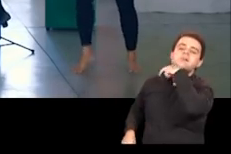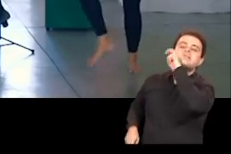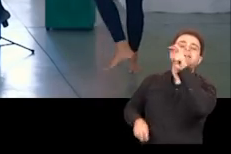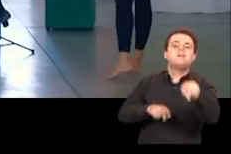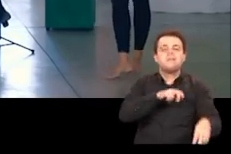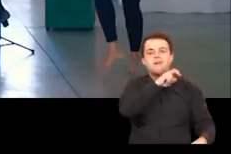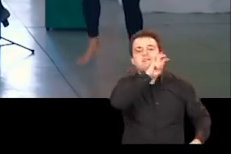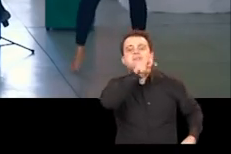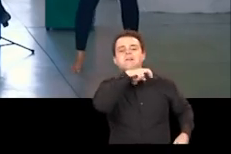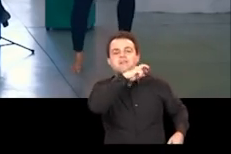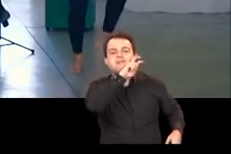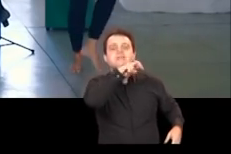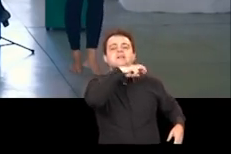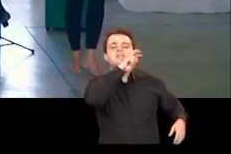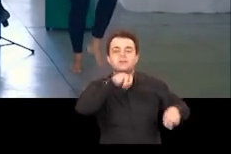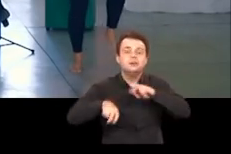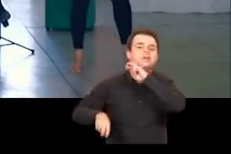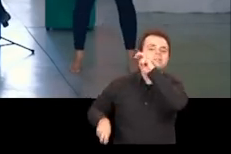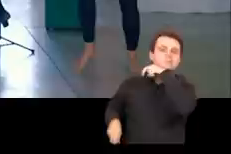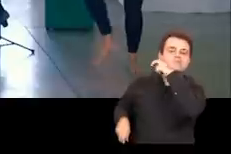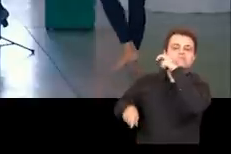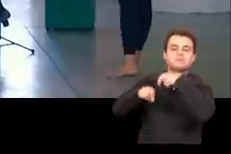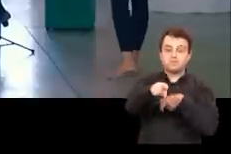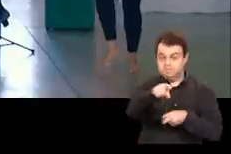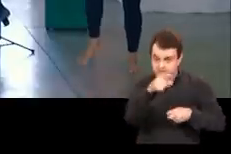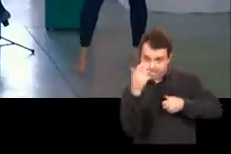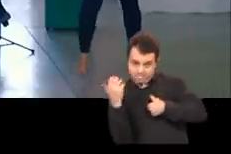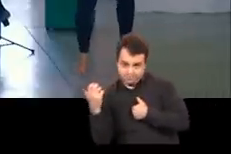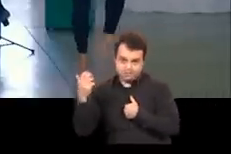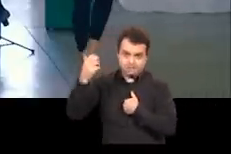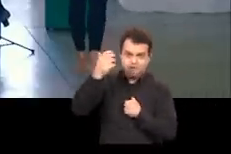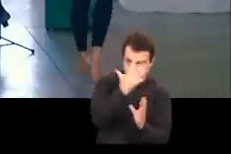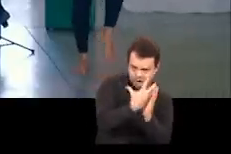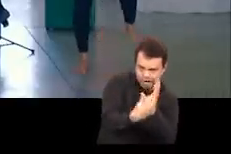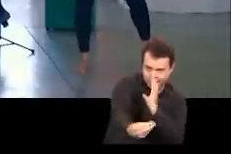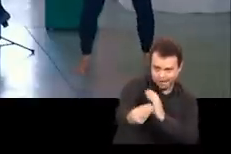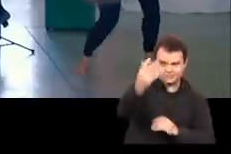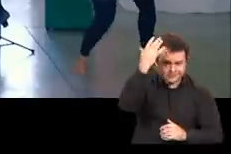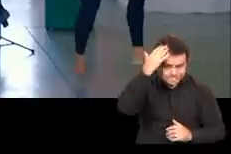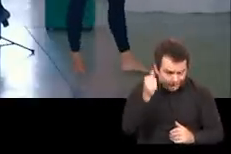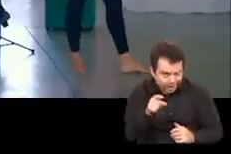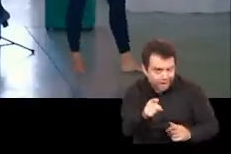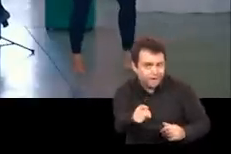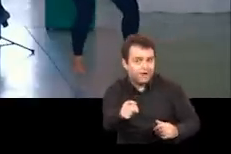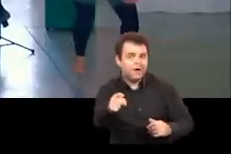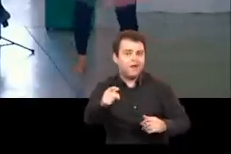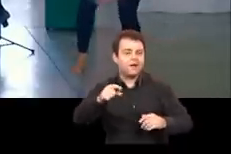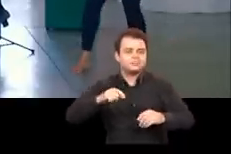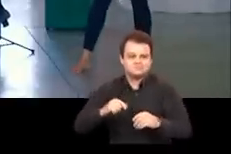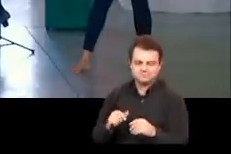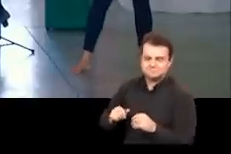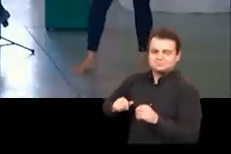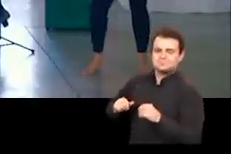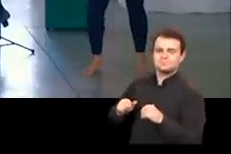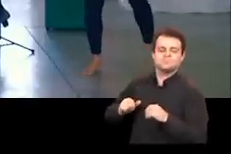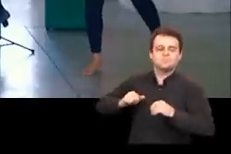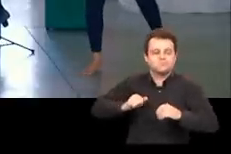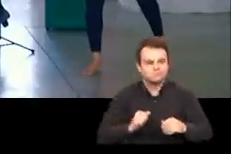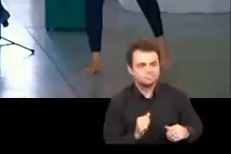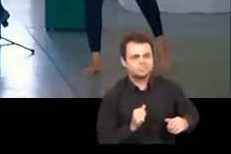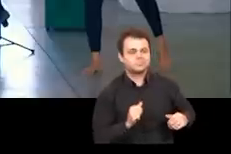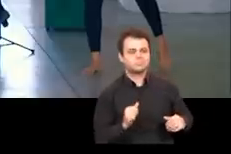dançar. A dança da cascavel, quero ver quem sabe dançar. Rebola pra lá, rebola pra